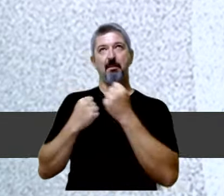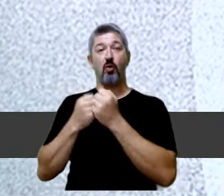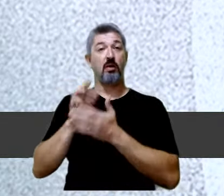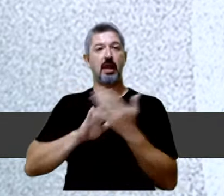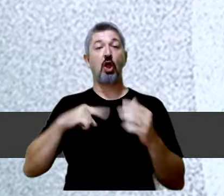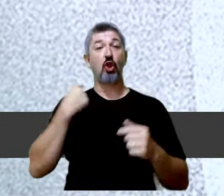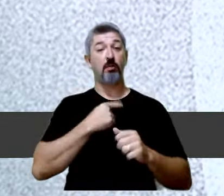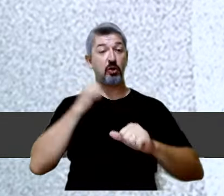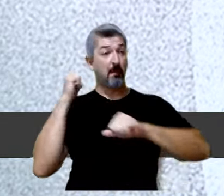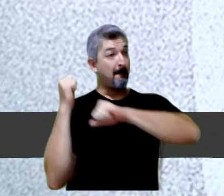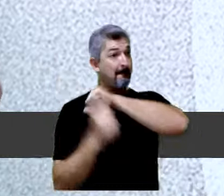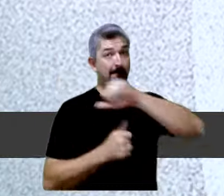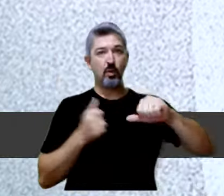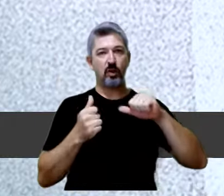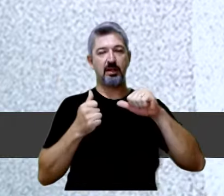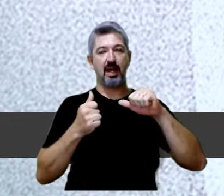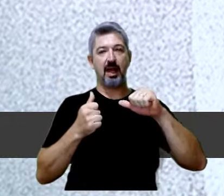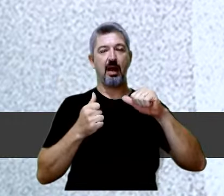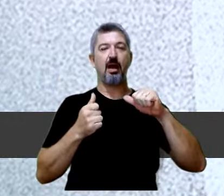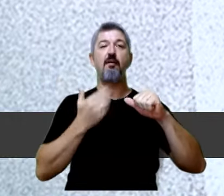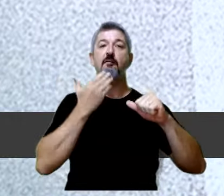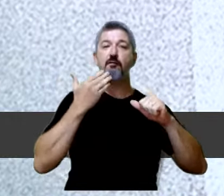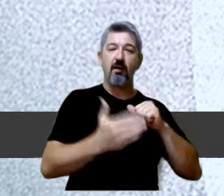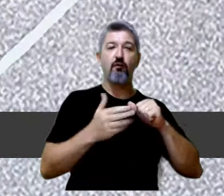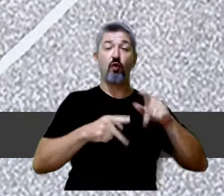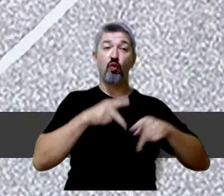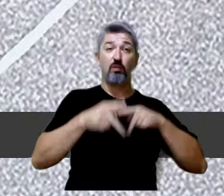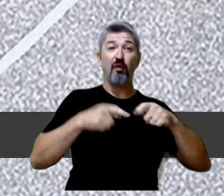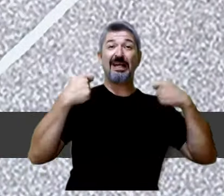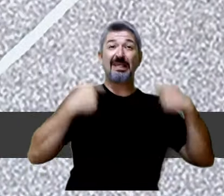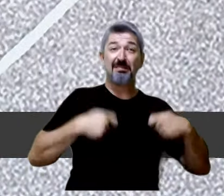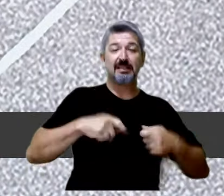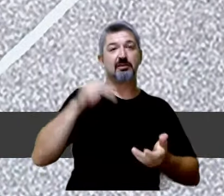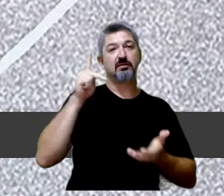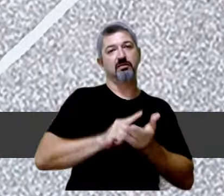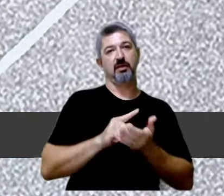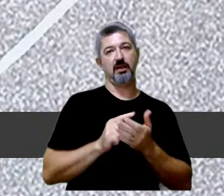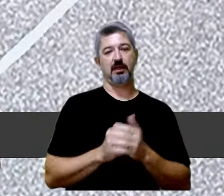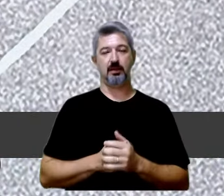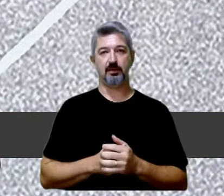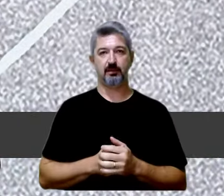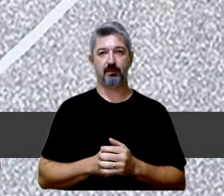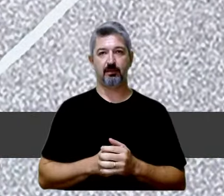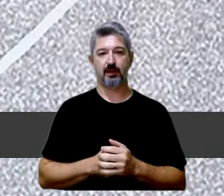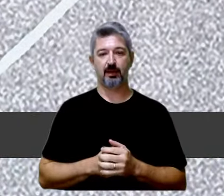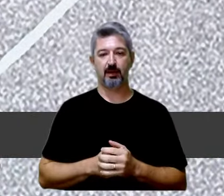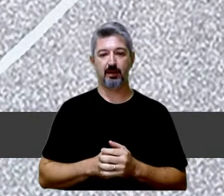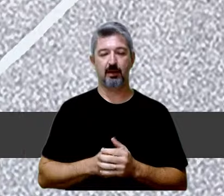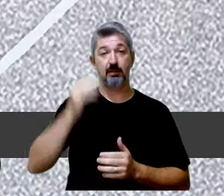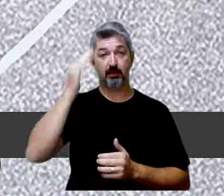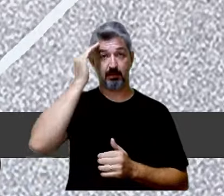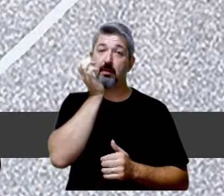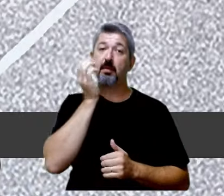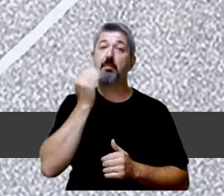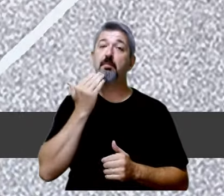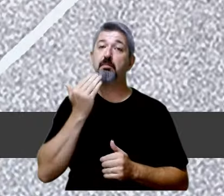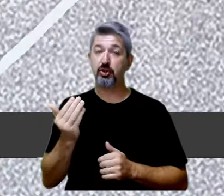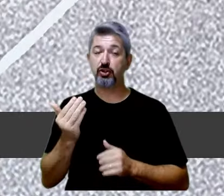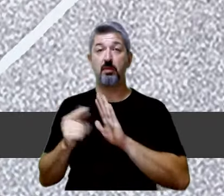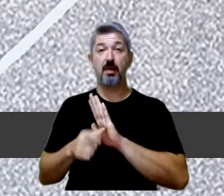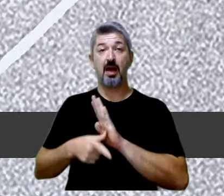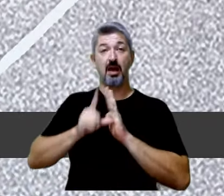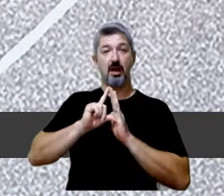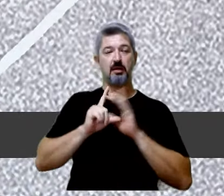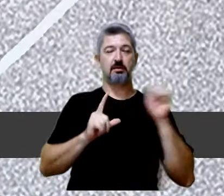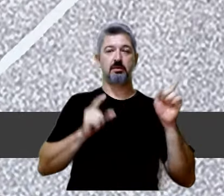garantir os interesses do povo que mais precisa em São Paulo A taba até te pediu a palavra mas antes Ricardo Nunes também já tinha pedido a palavra então